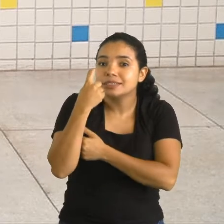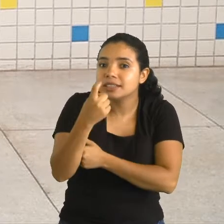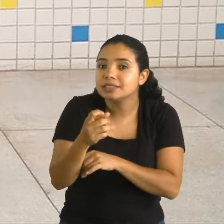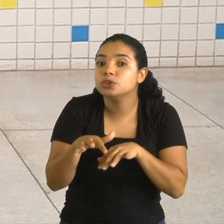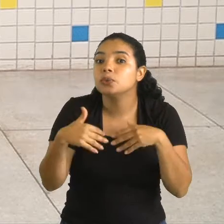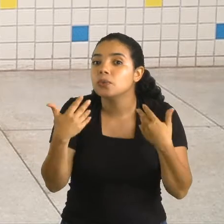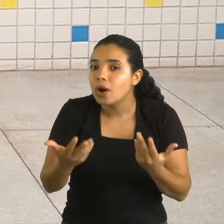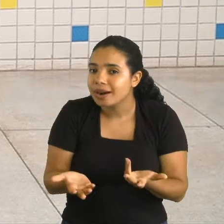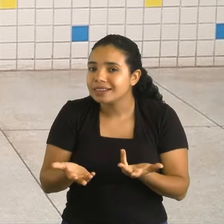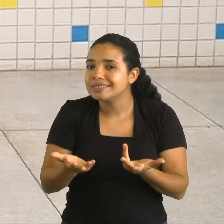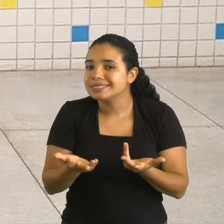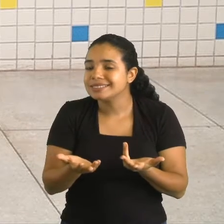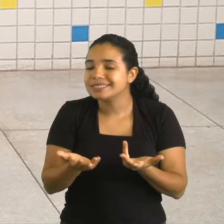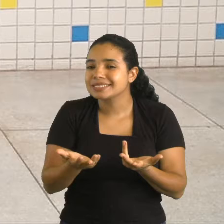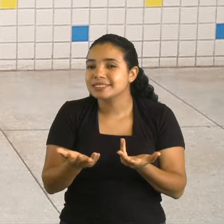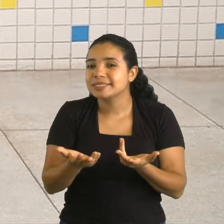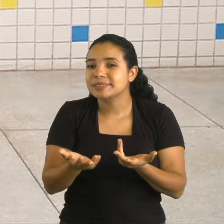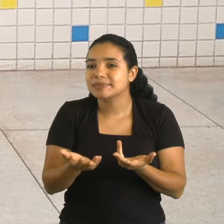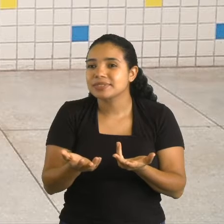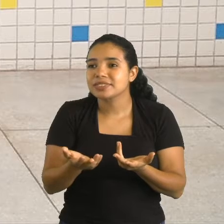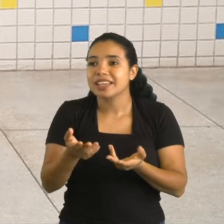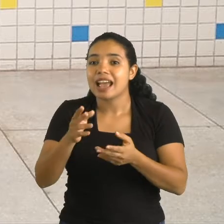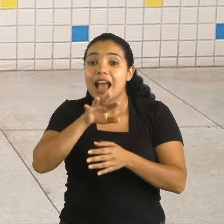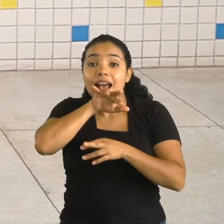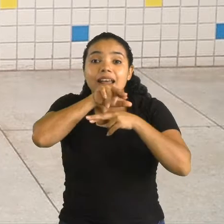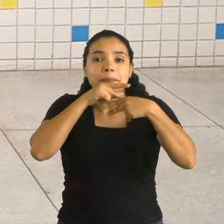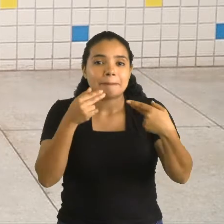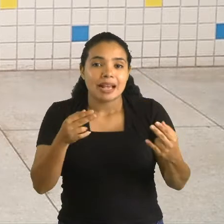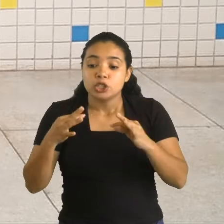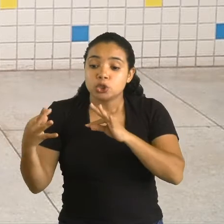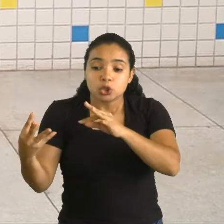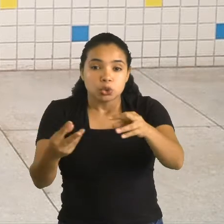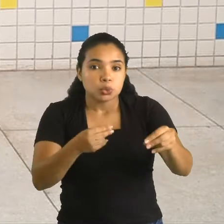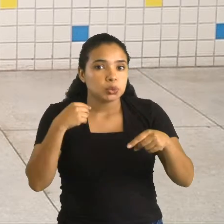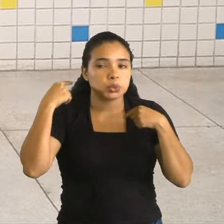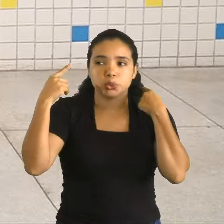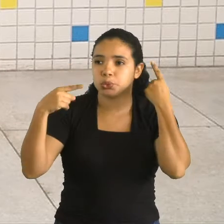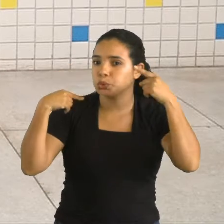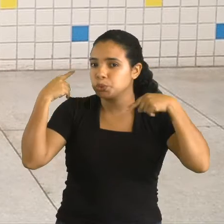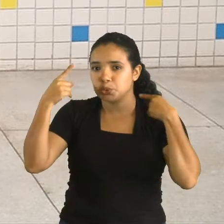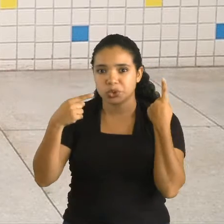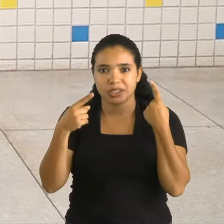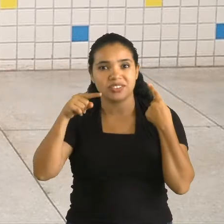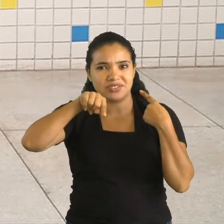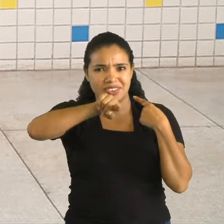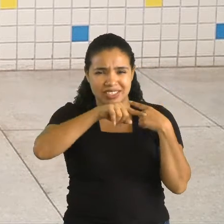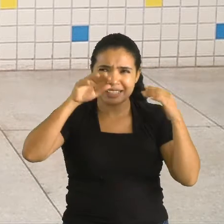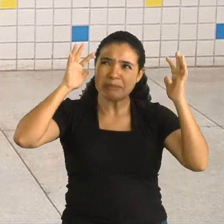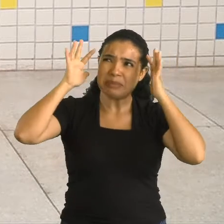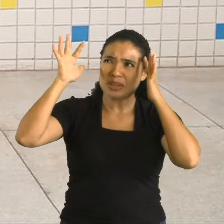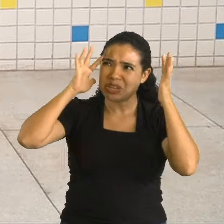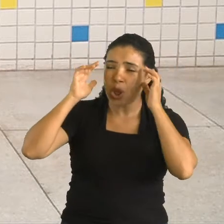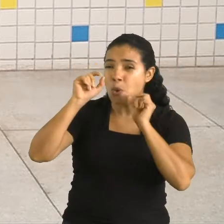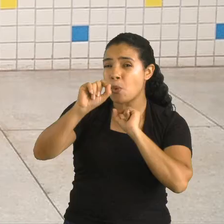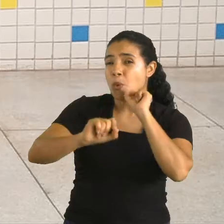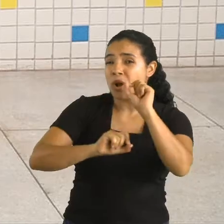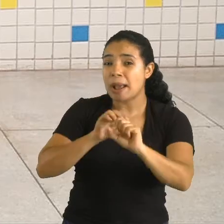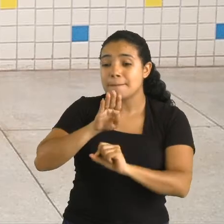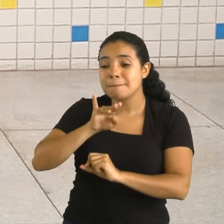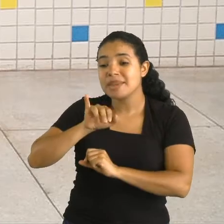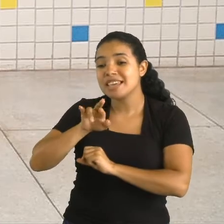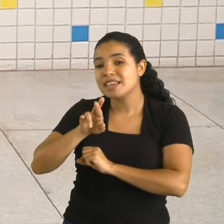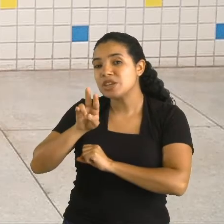Quais? Lá falava assim que todos os animais eram biruta. Vocês pararam para pensar o que é biruta? O